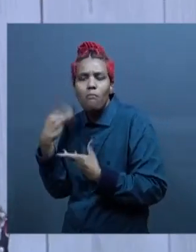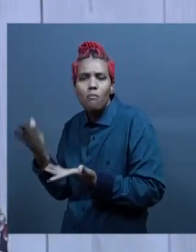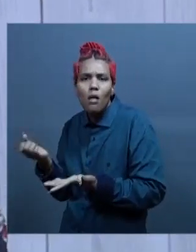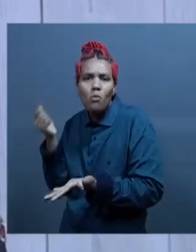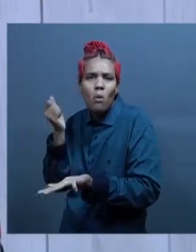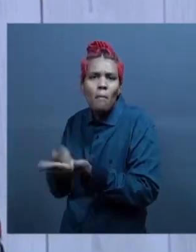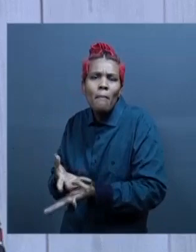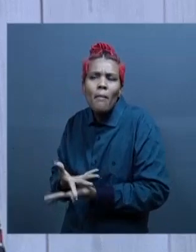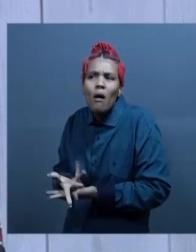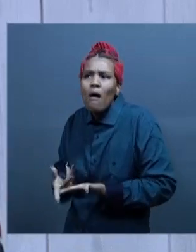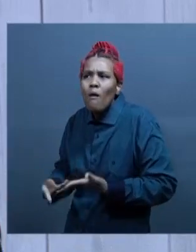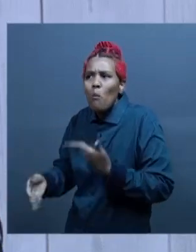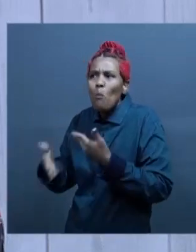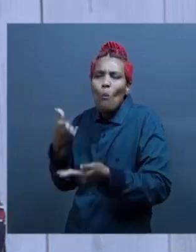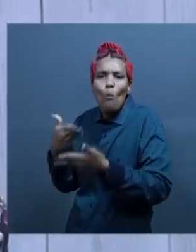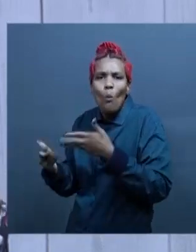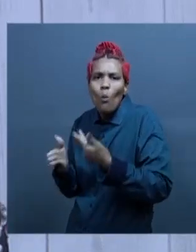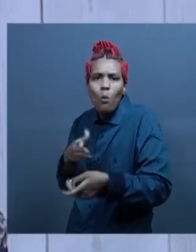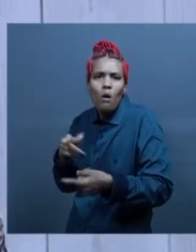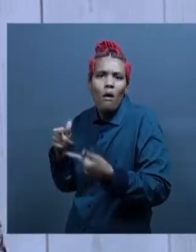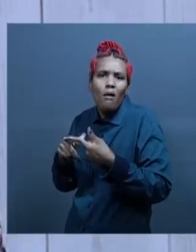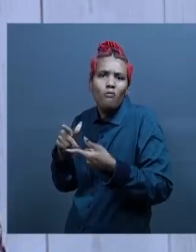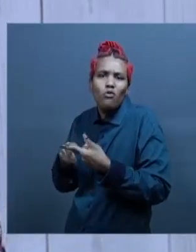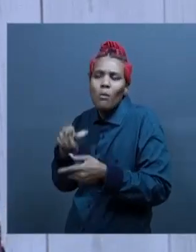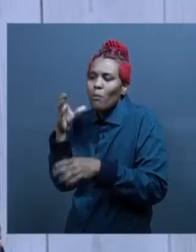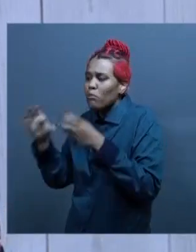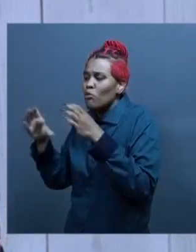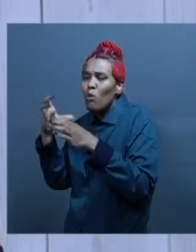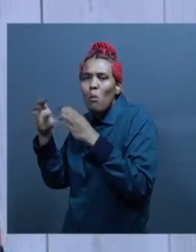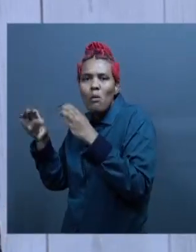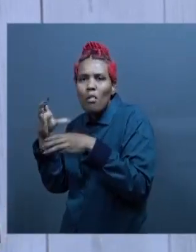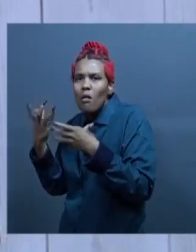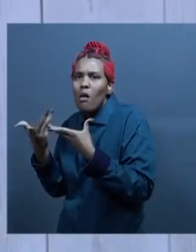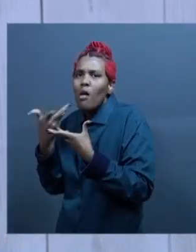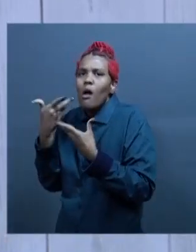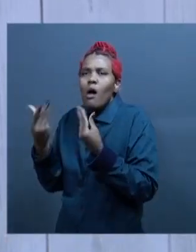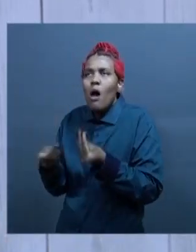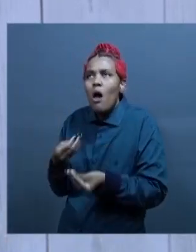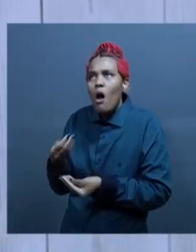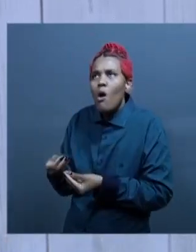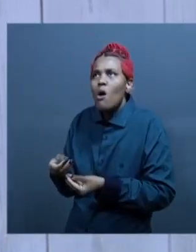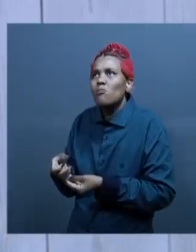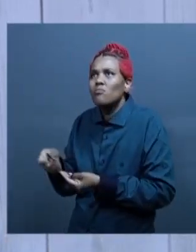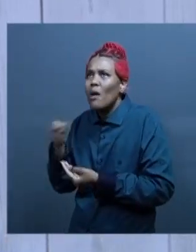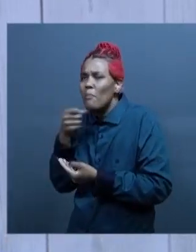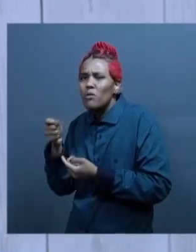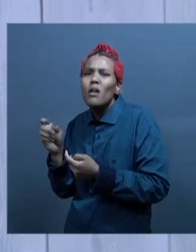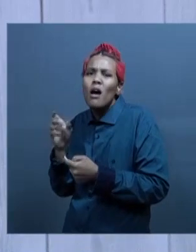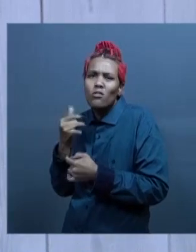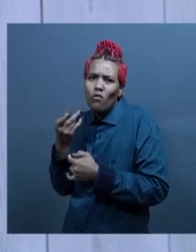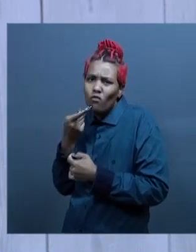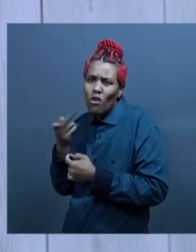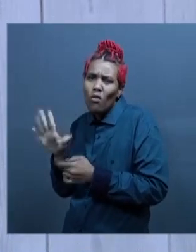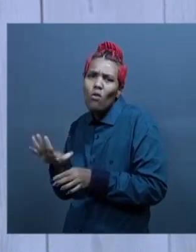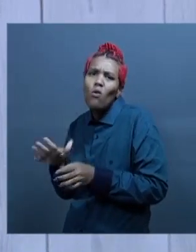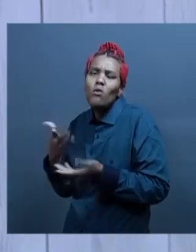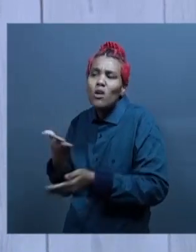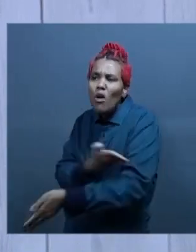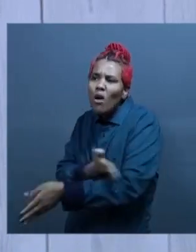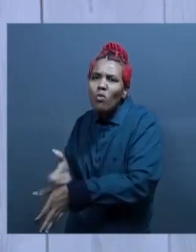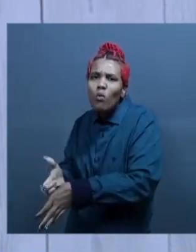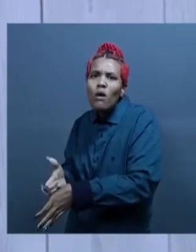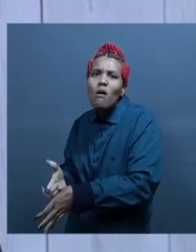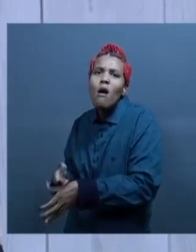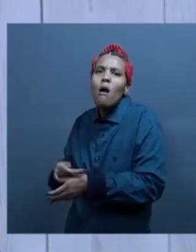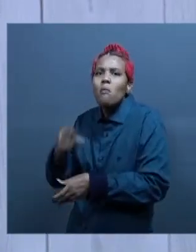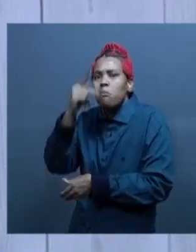tipo de comunicação até como foi falado na reportagem né uma necessidade de educar o cliente com relação ao uso do seu